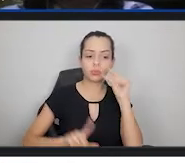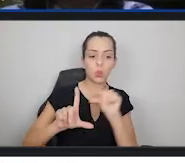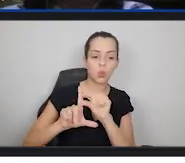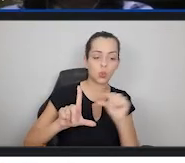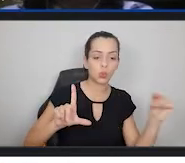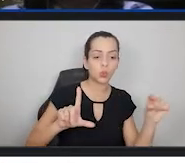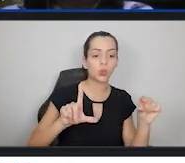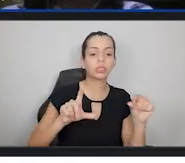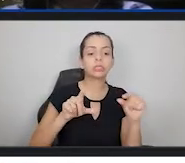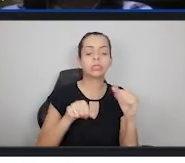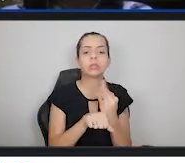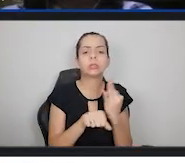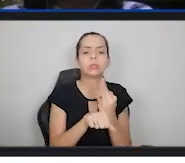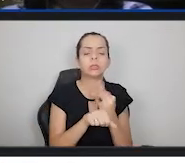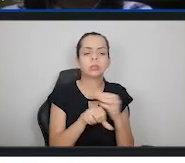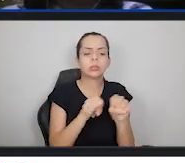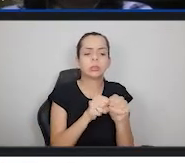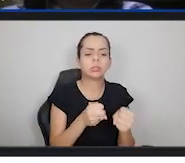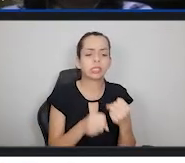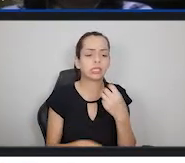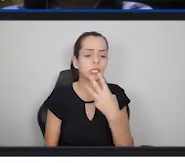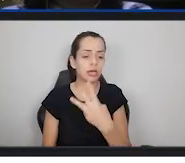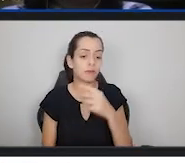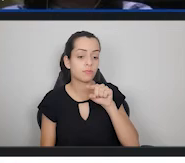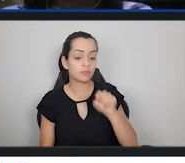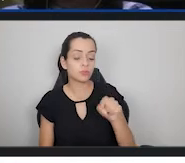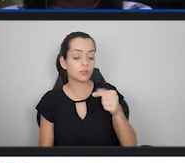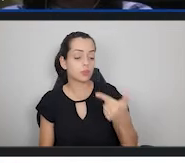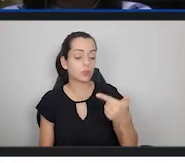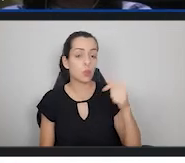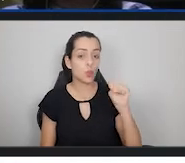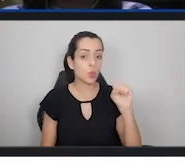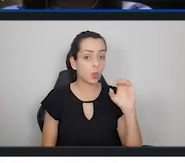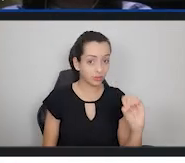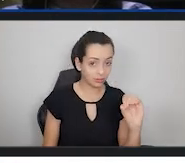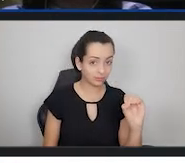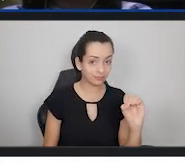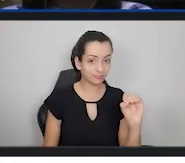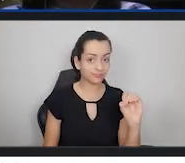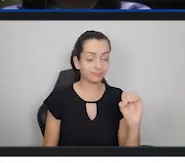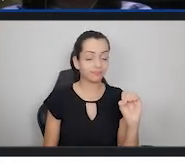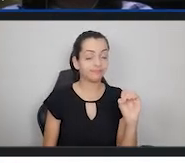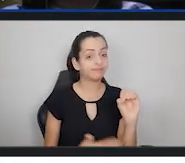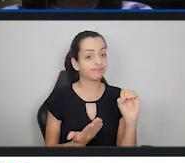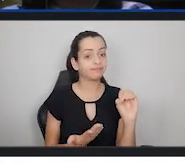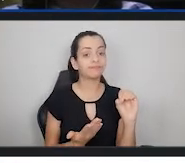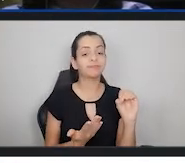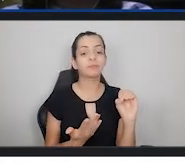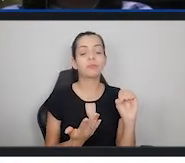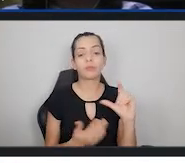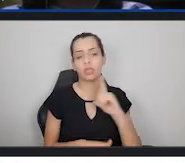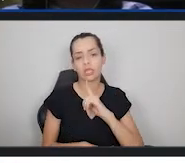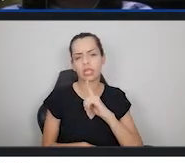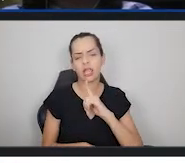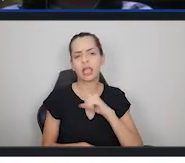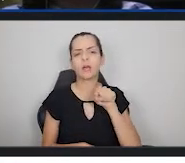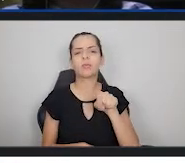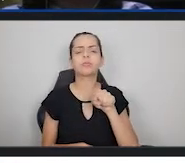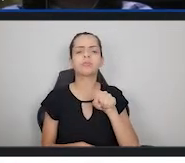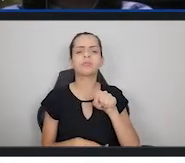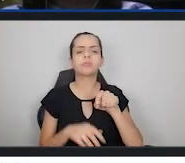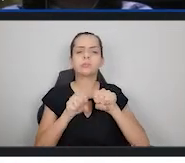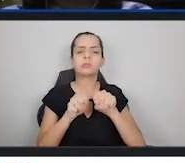cobre eu tenho uma nominal de 394 amperes, a ampacidade do condutor é essa, capacidade de